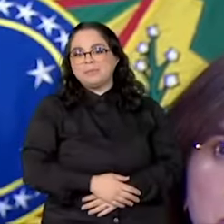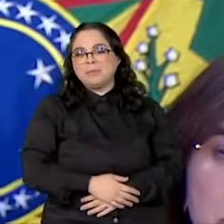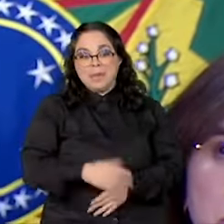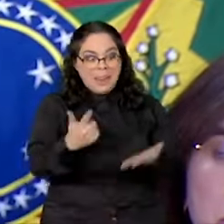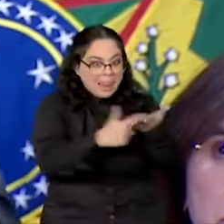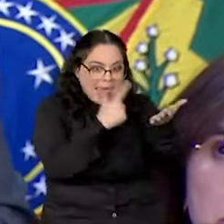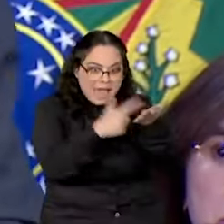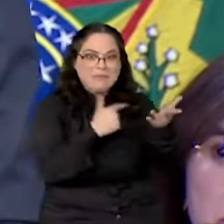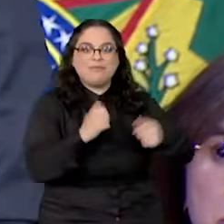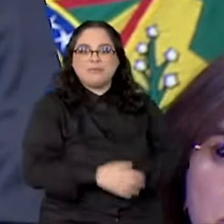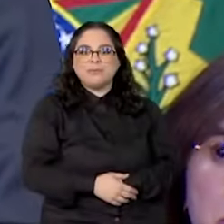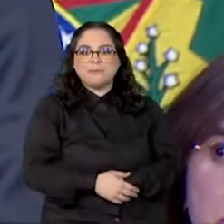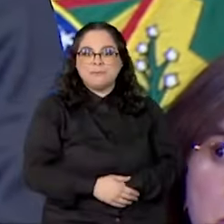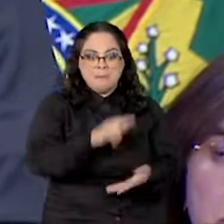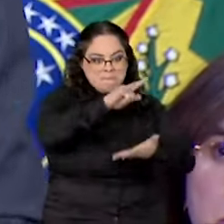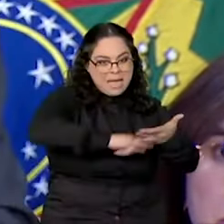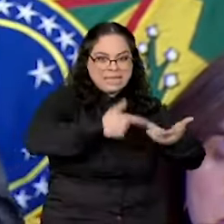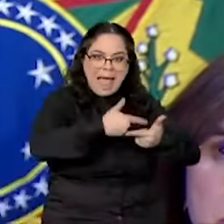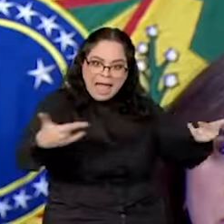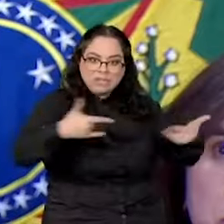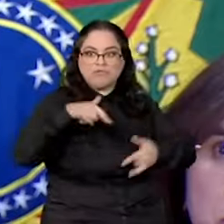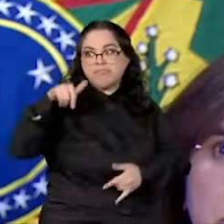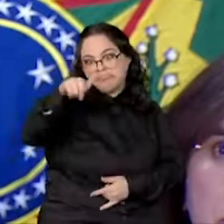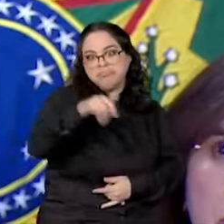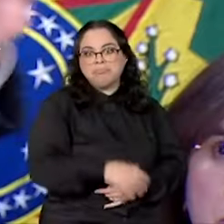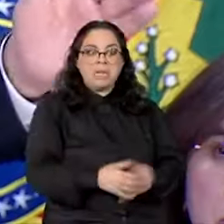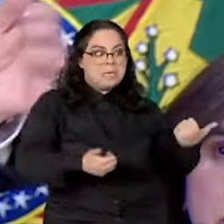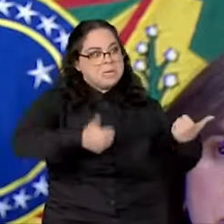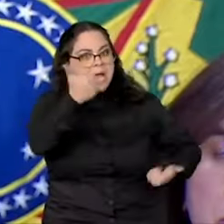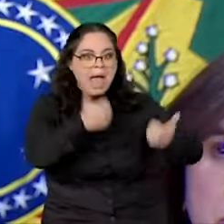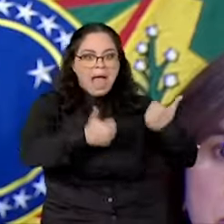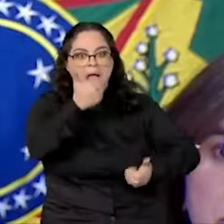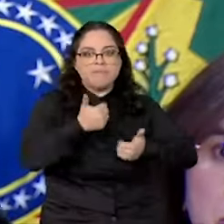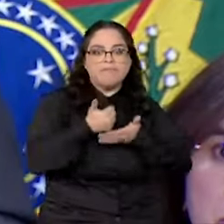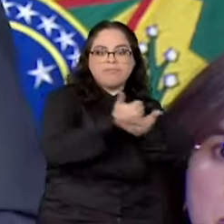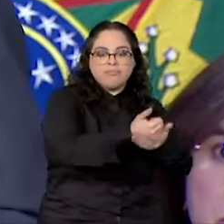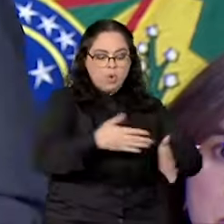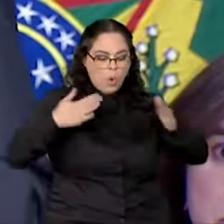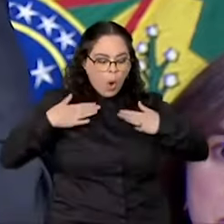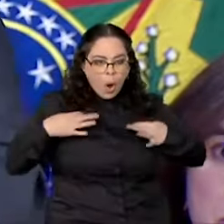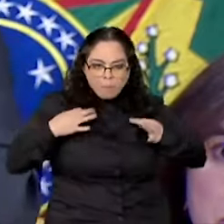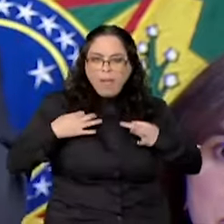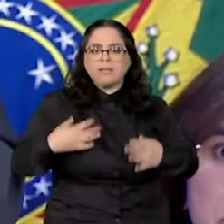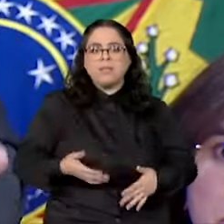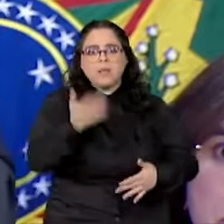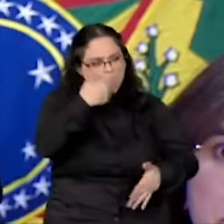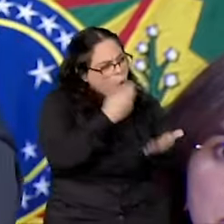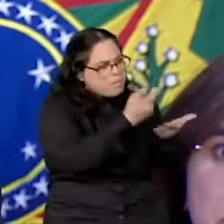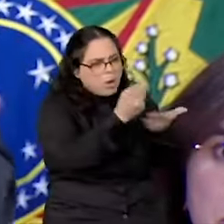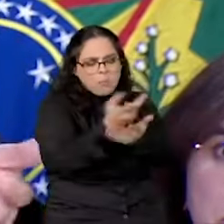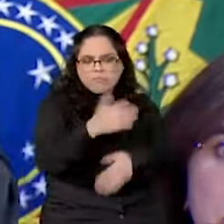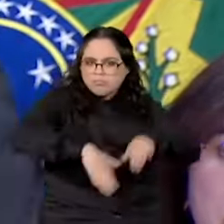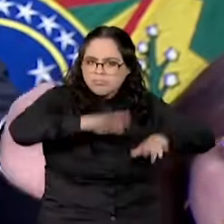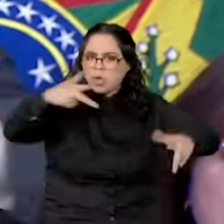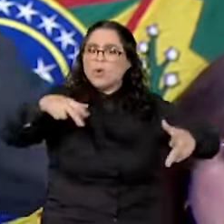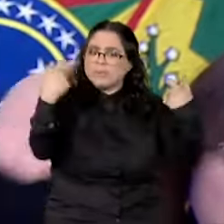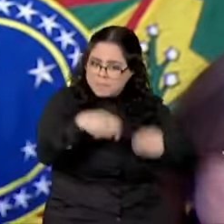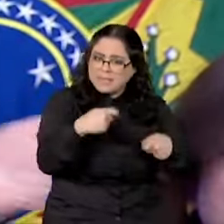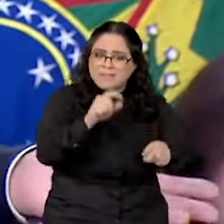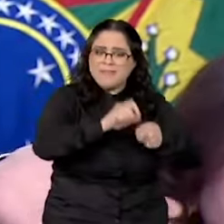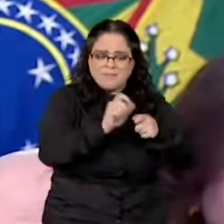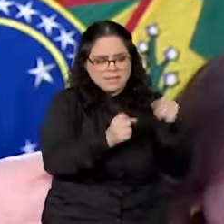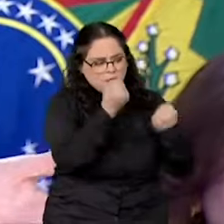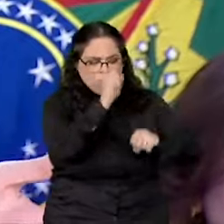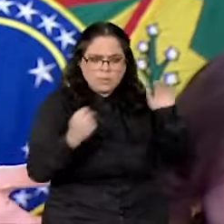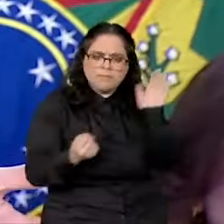livro, consumidor de passagem, consumidor de carro, consumidor de roupa, consumidor das coisas que precisa fazer a